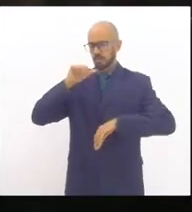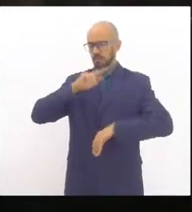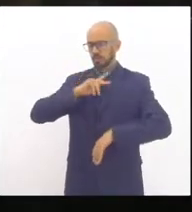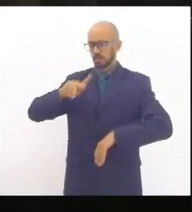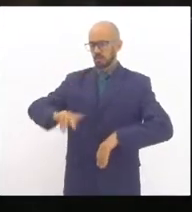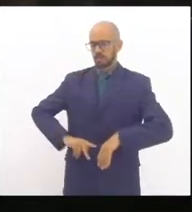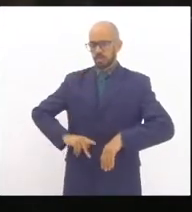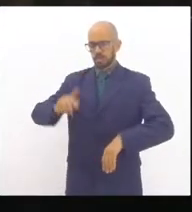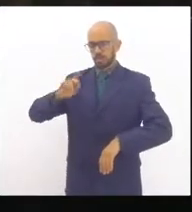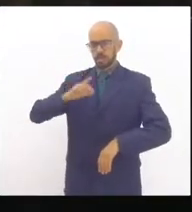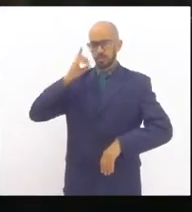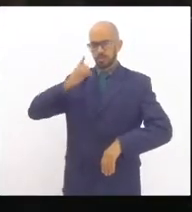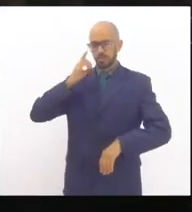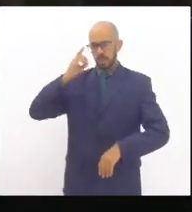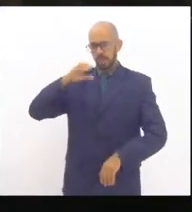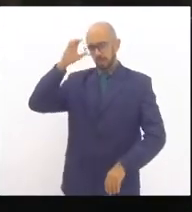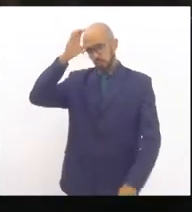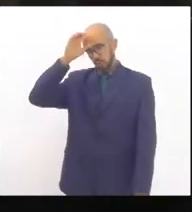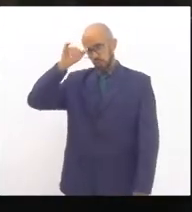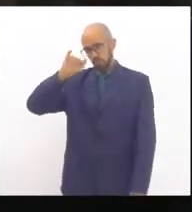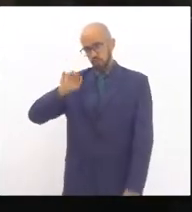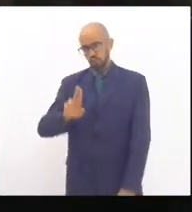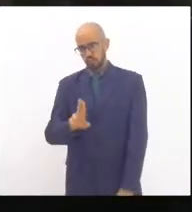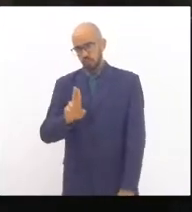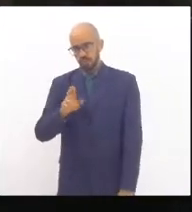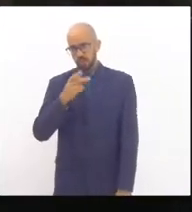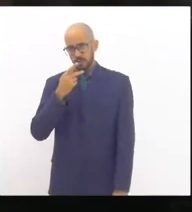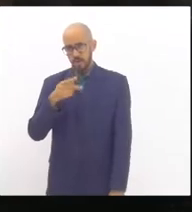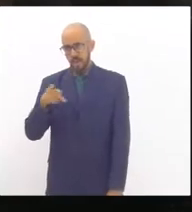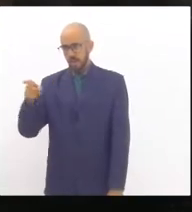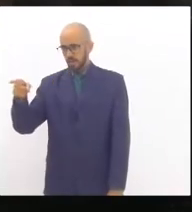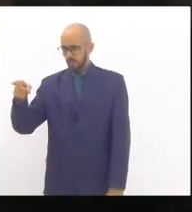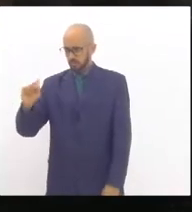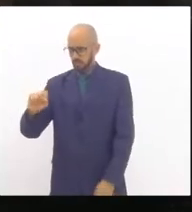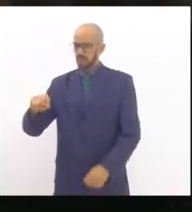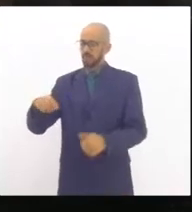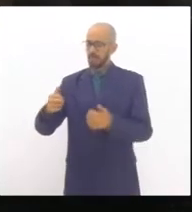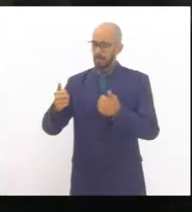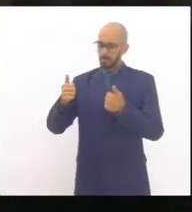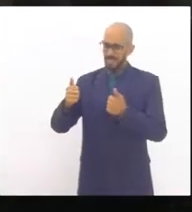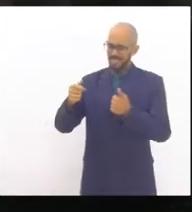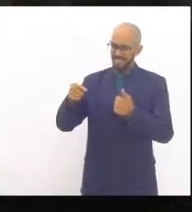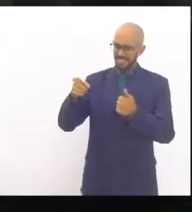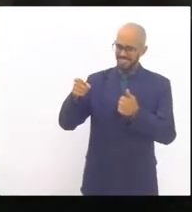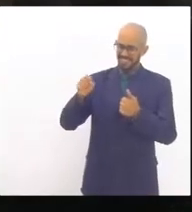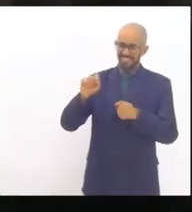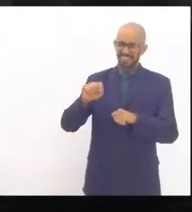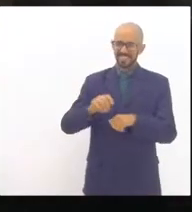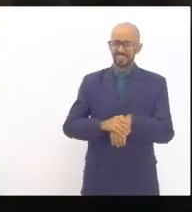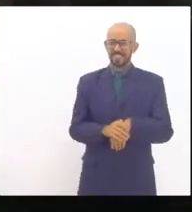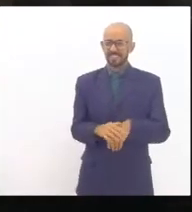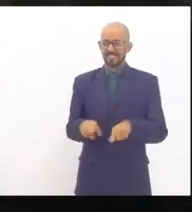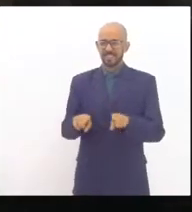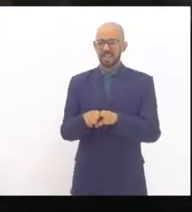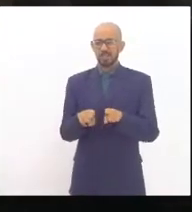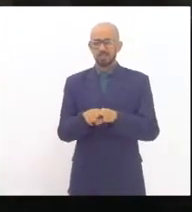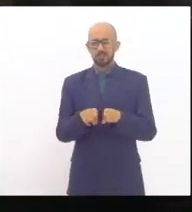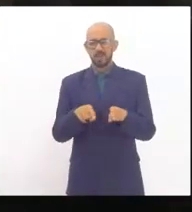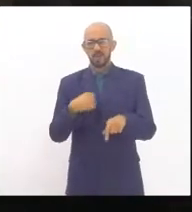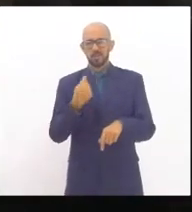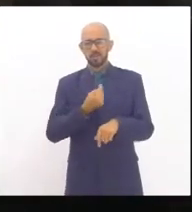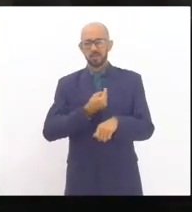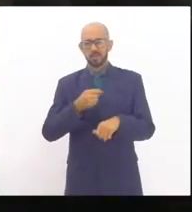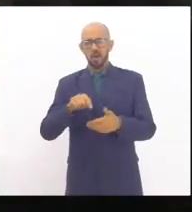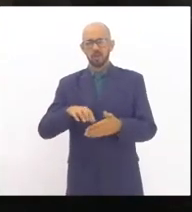exercício Deputado a tia Ju e dizer que cai muito bem essa cadeira cumprimentar que o nosso de